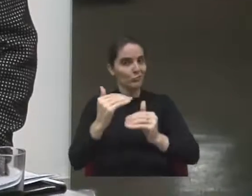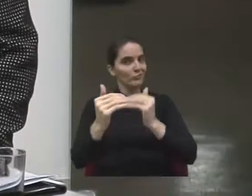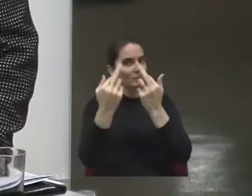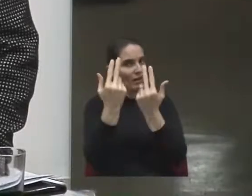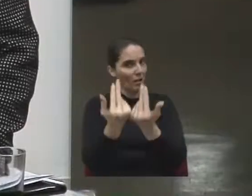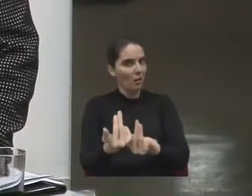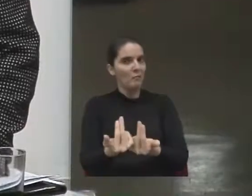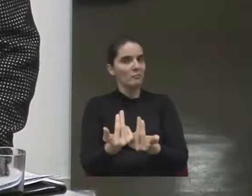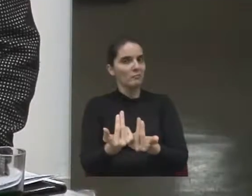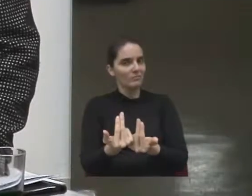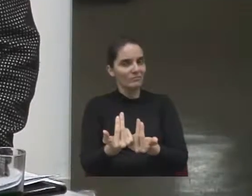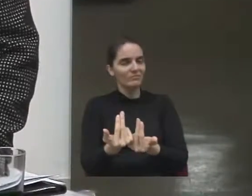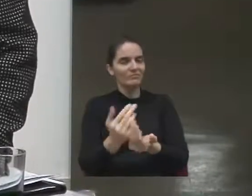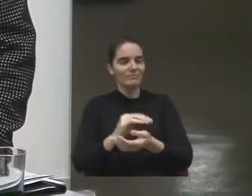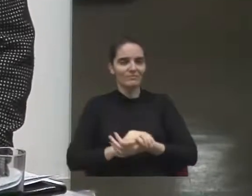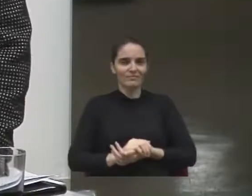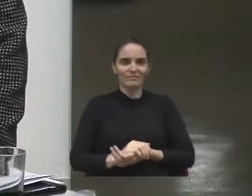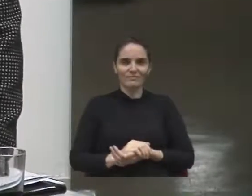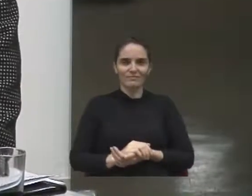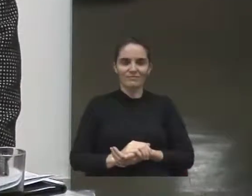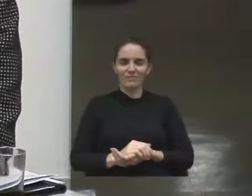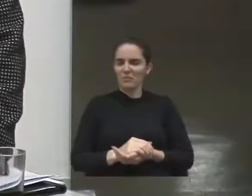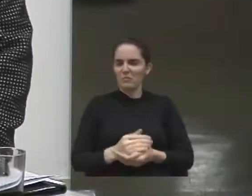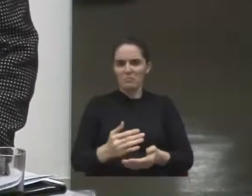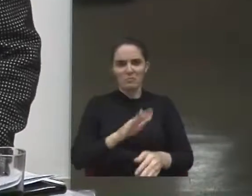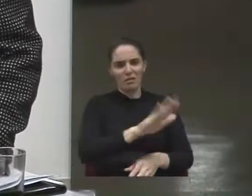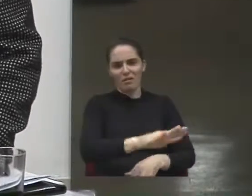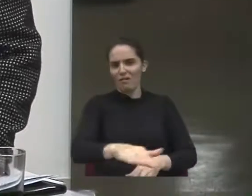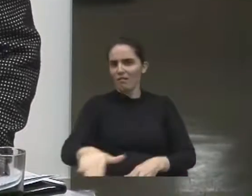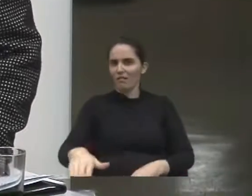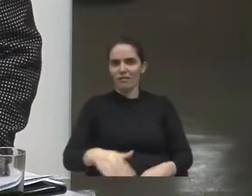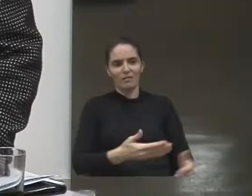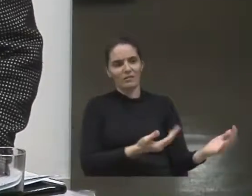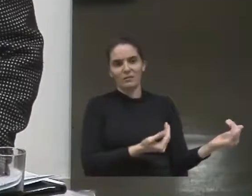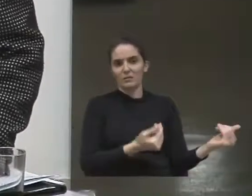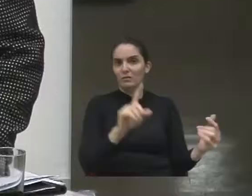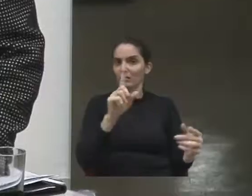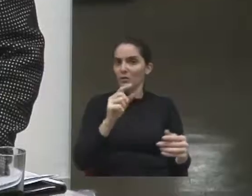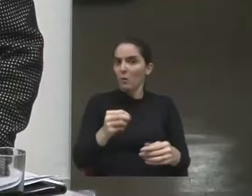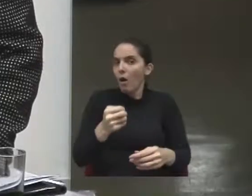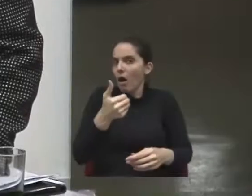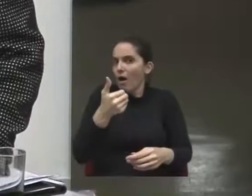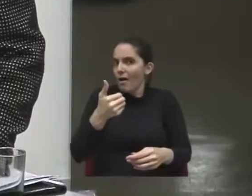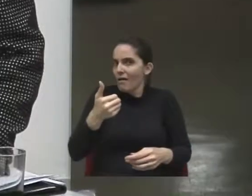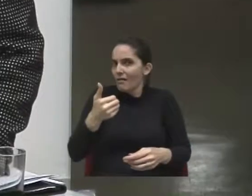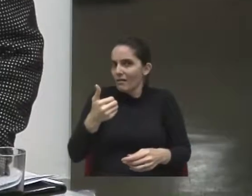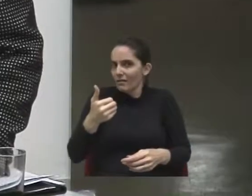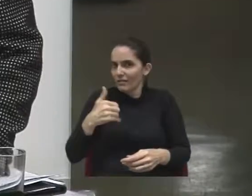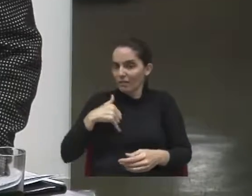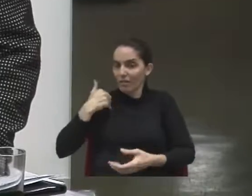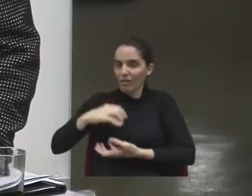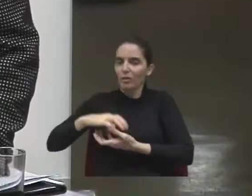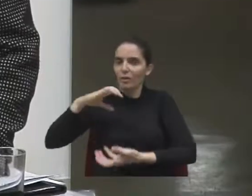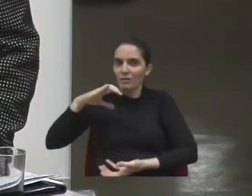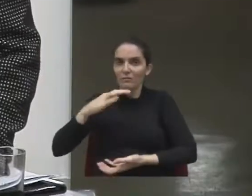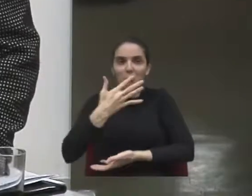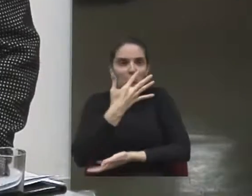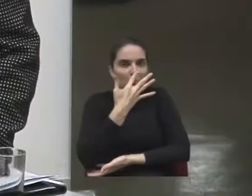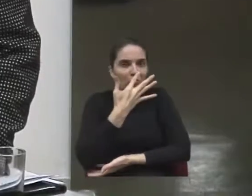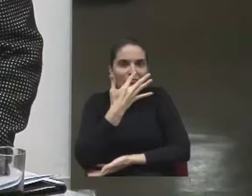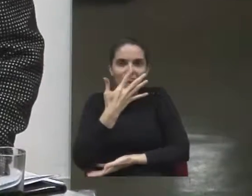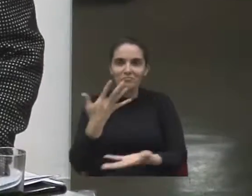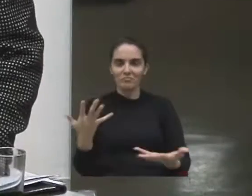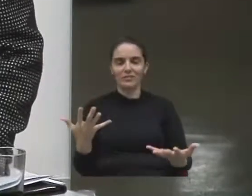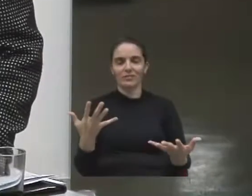não mais na infância, nem na adolescência, já quase na terceira idade, admirando por demais aqueles que